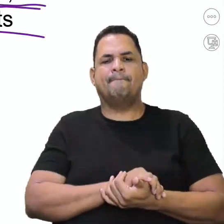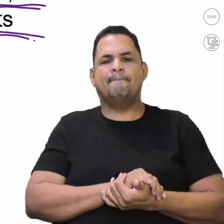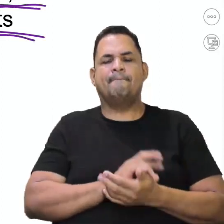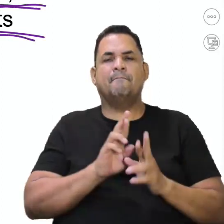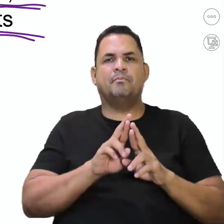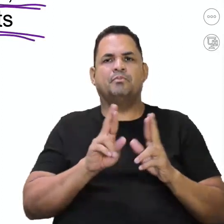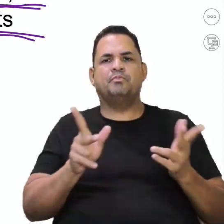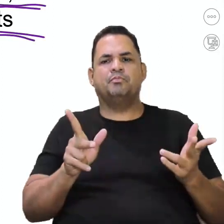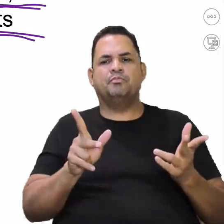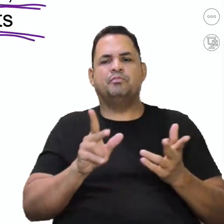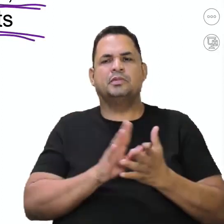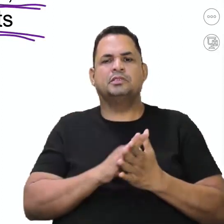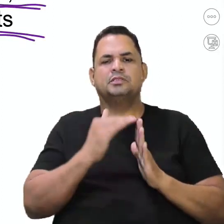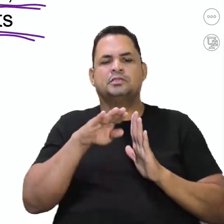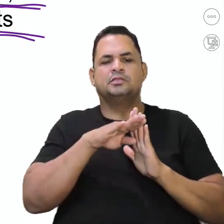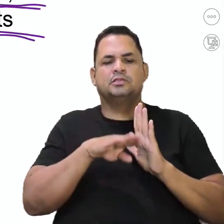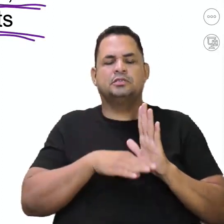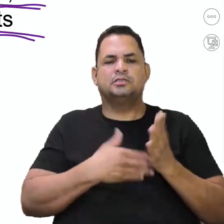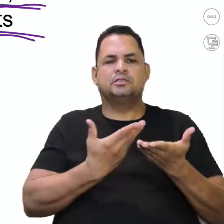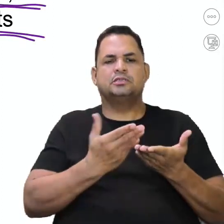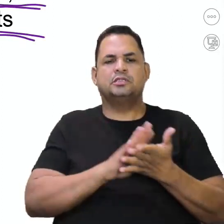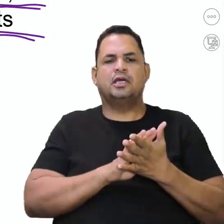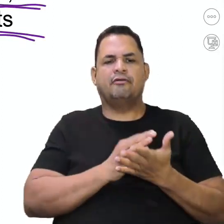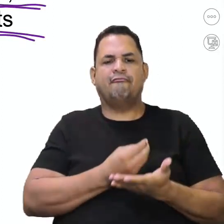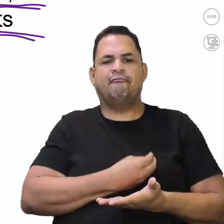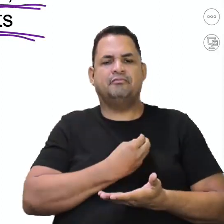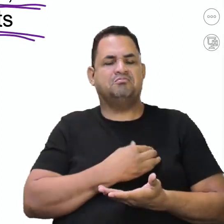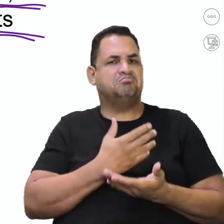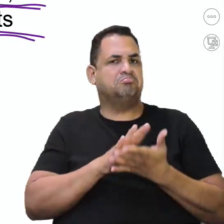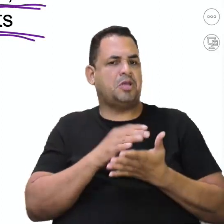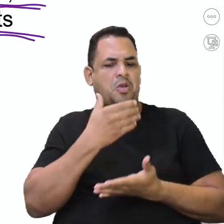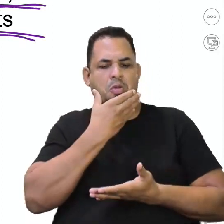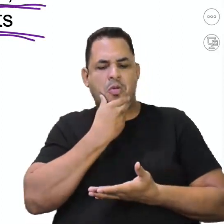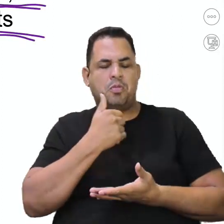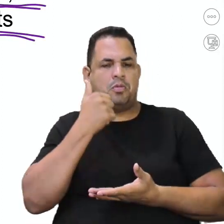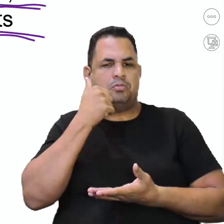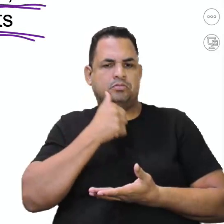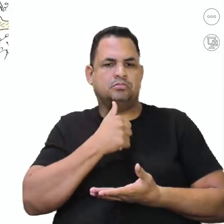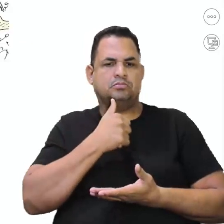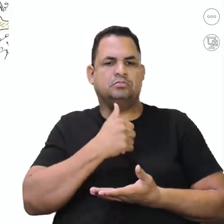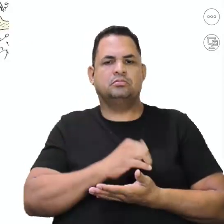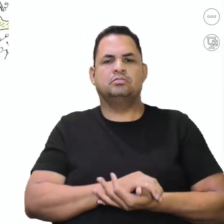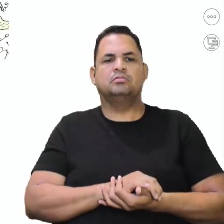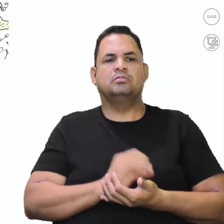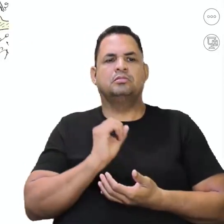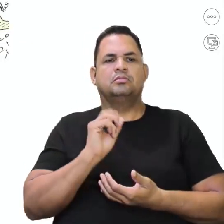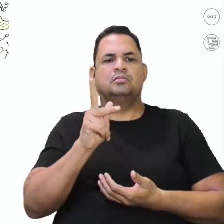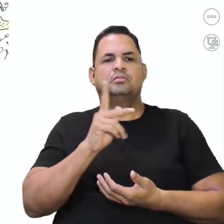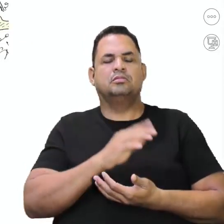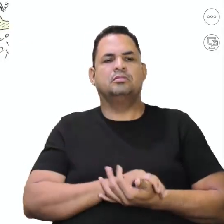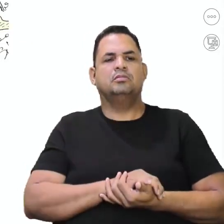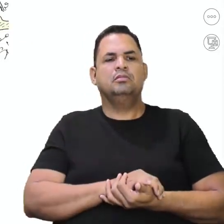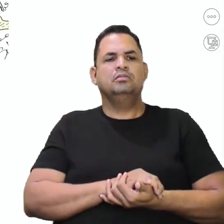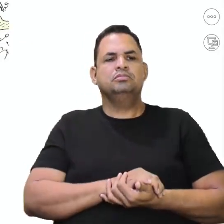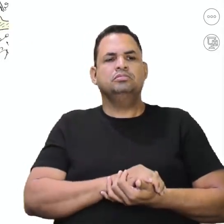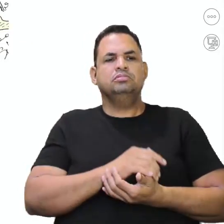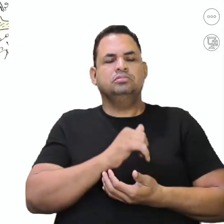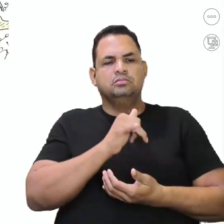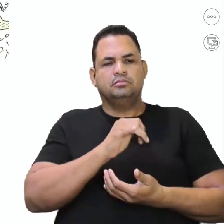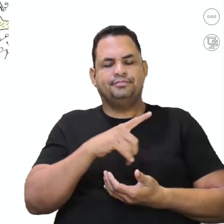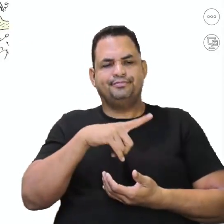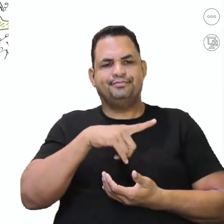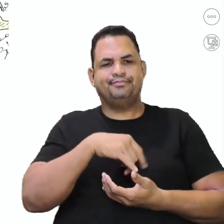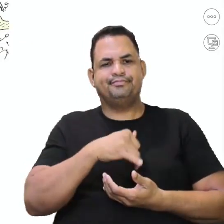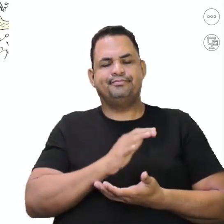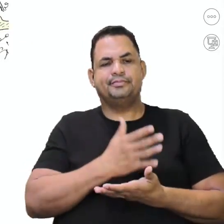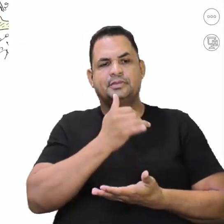destacar diferentes aspectos da vida dele ou dela, of his or her life. Alright? Então, nós temos algumas informações